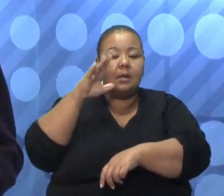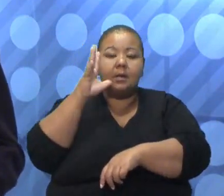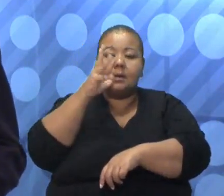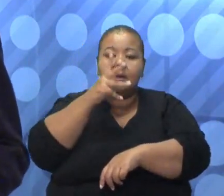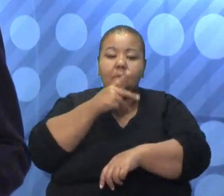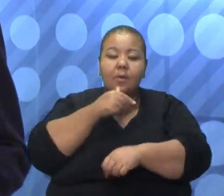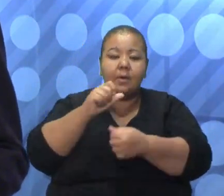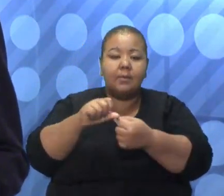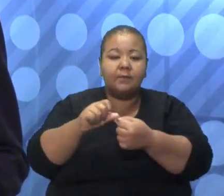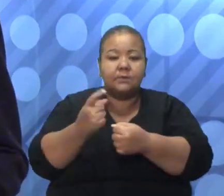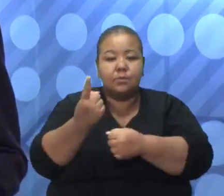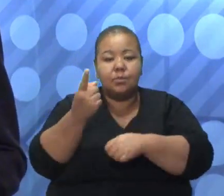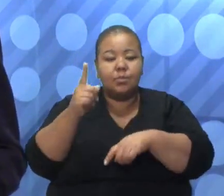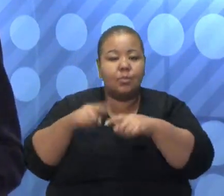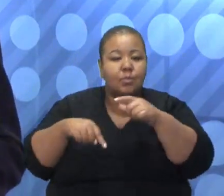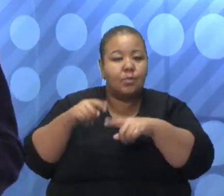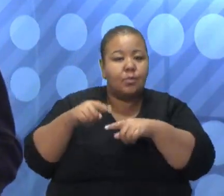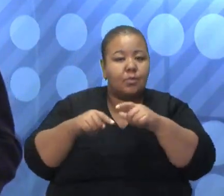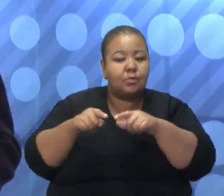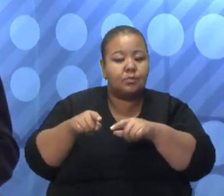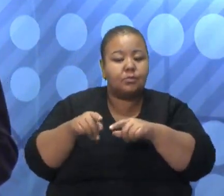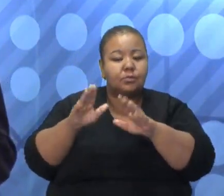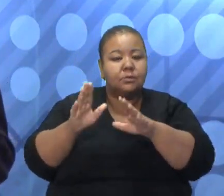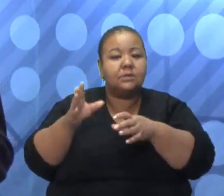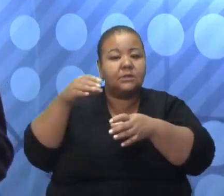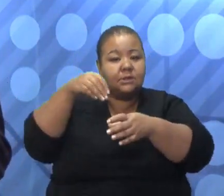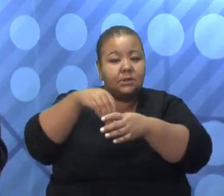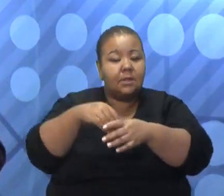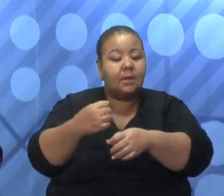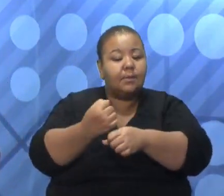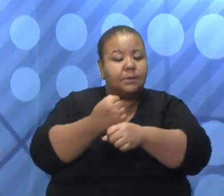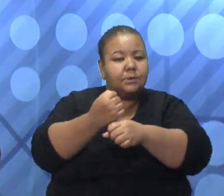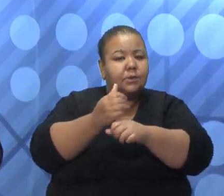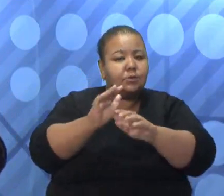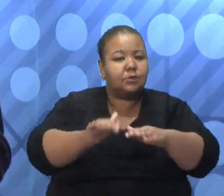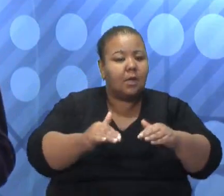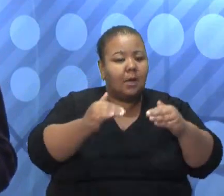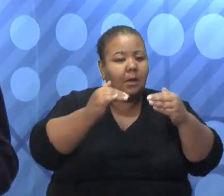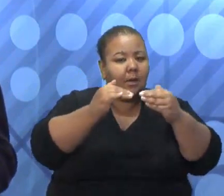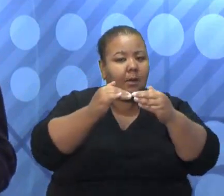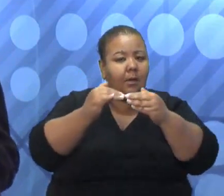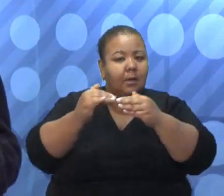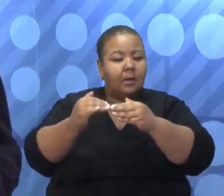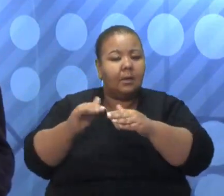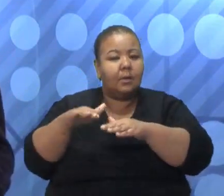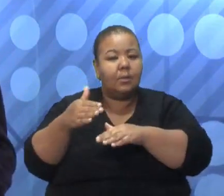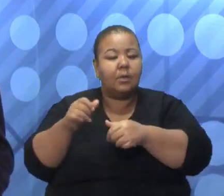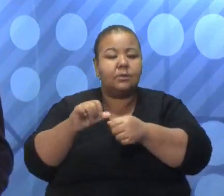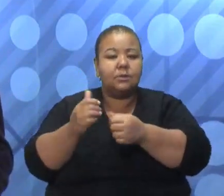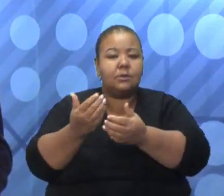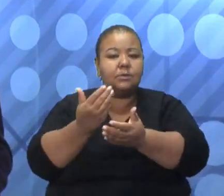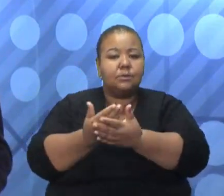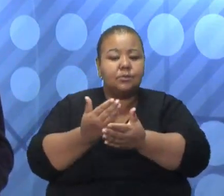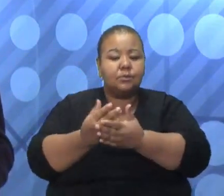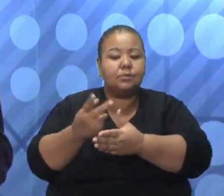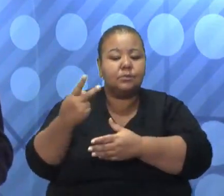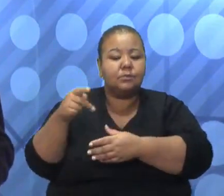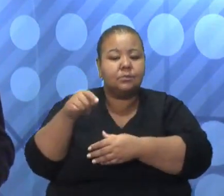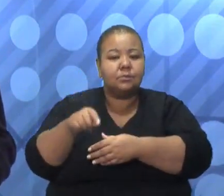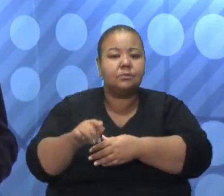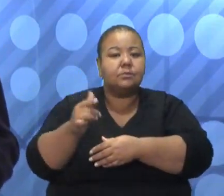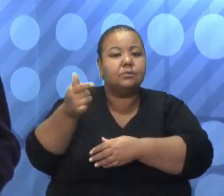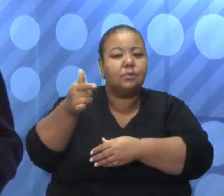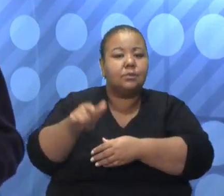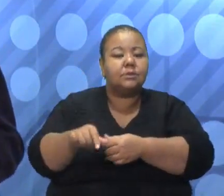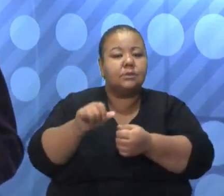e programação da produção alinhados. A partir do momento que eu tenho uma projeção e um estudo feito sobre isso, eu